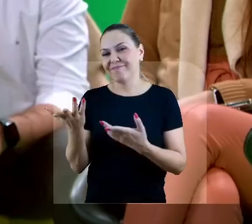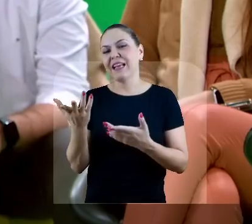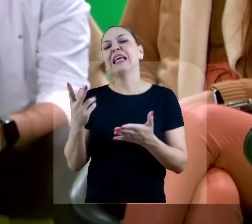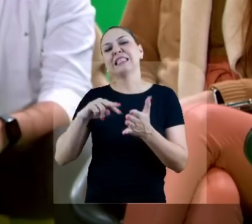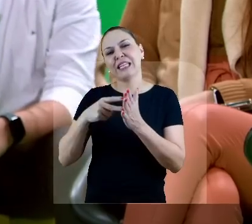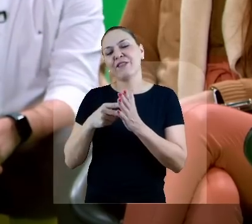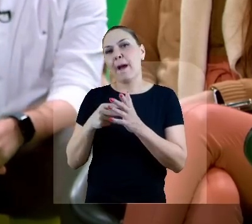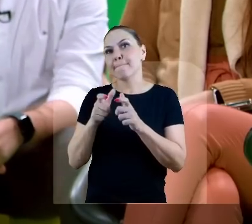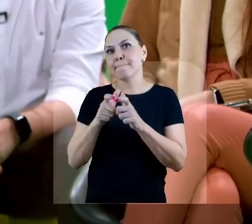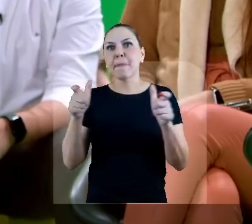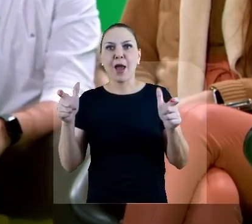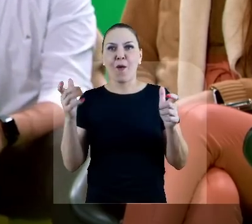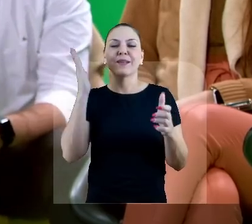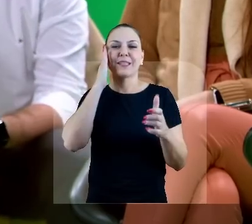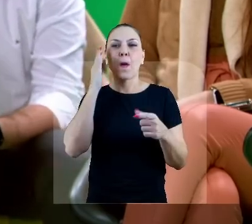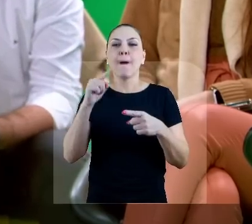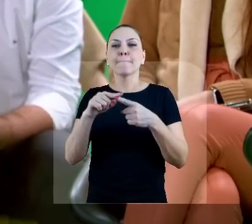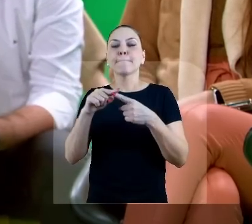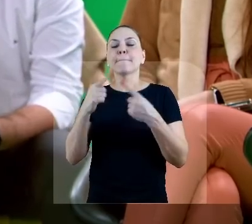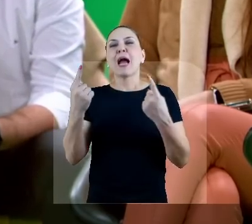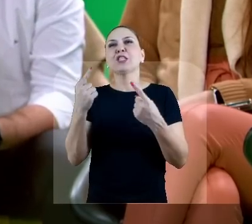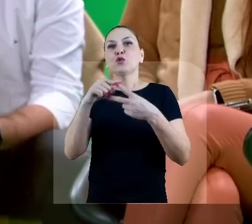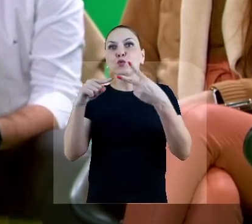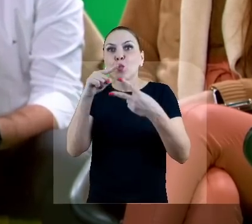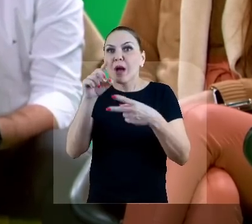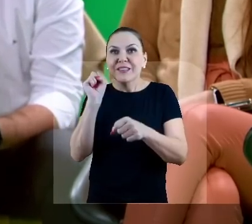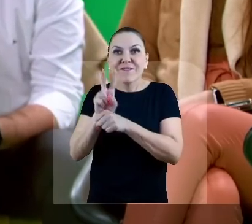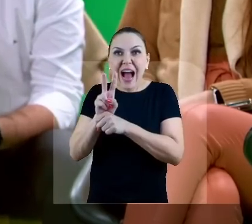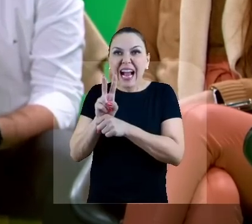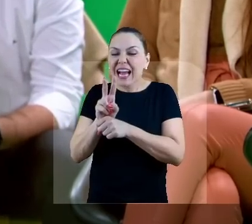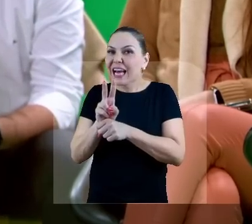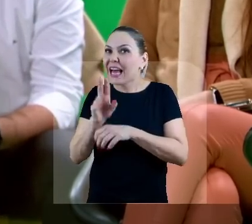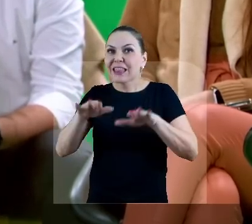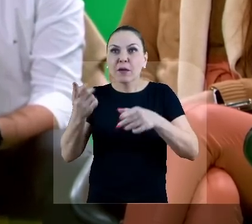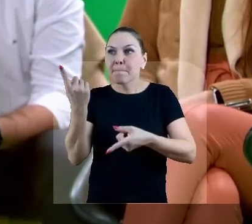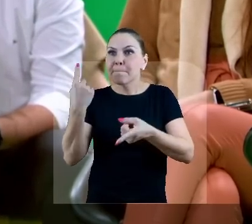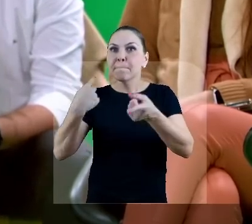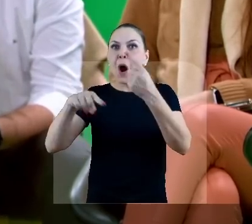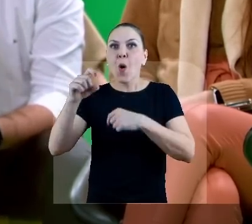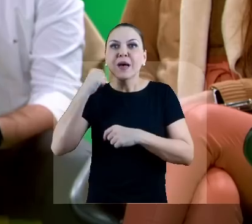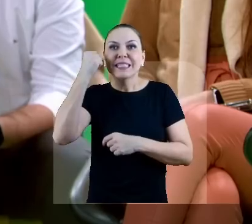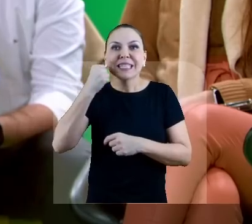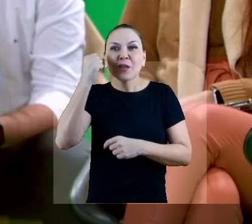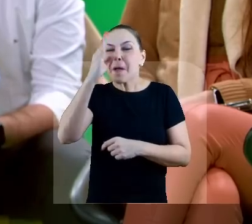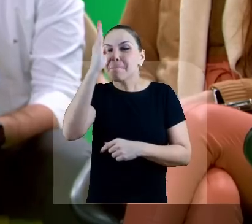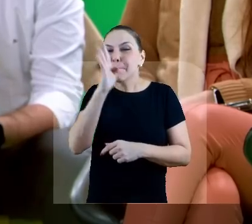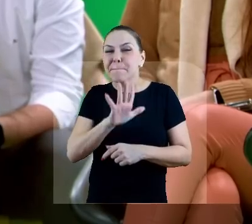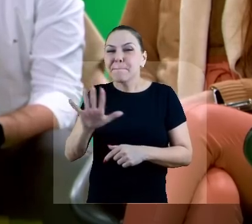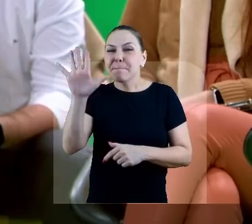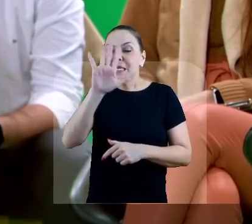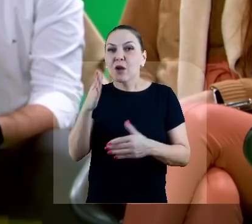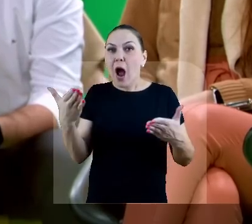eleição majoritária, não é fácil. Com 2 vagas, nós devemos bater o recorde de senadores no Brasil e o grande